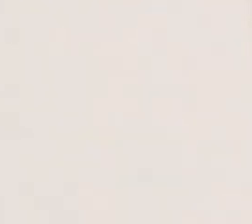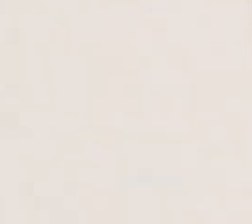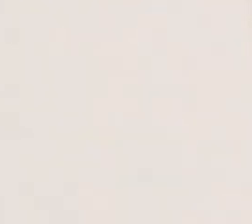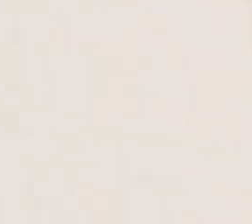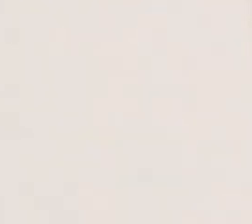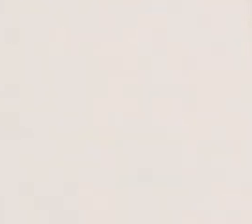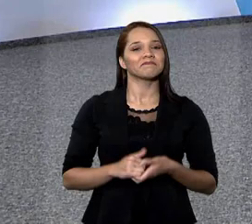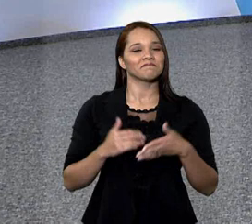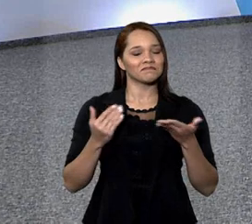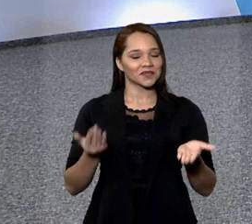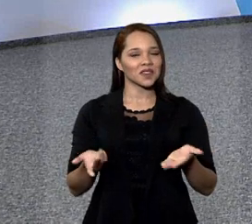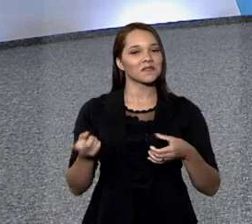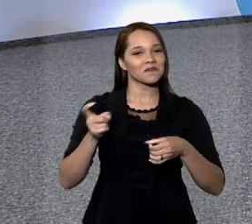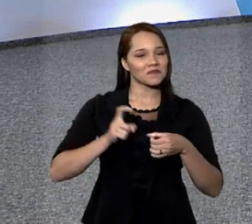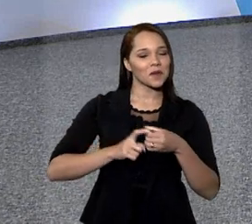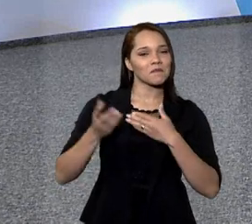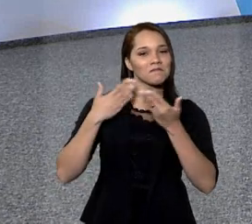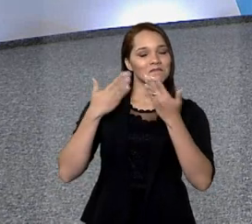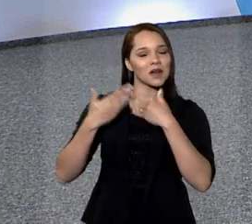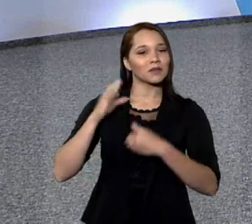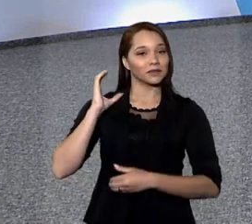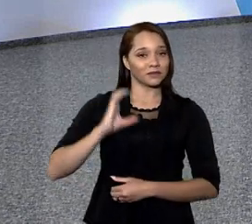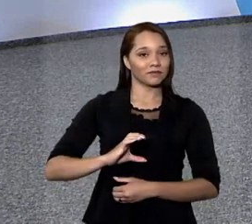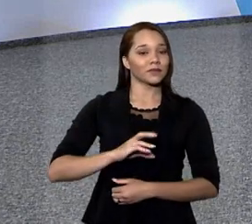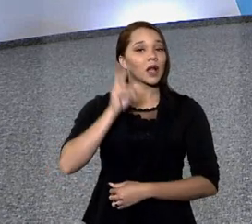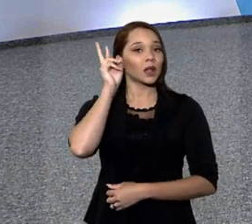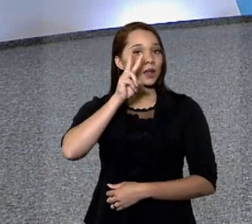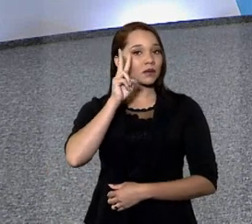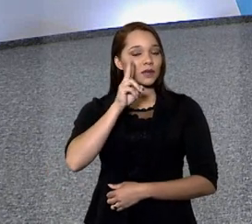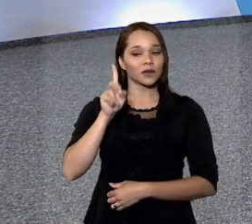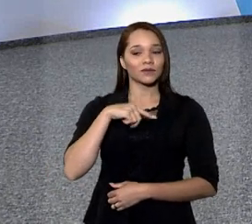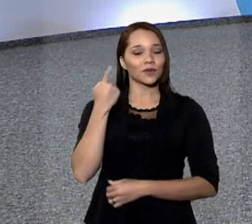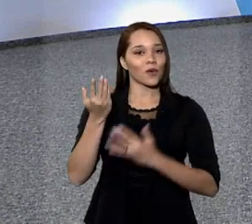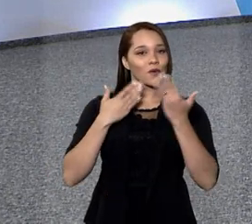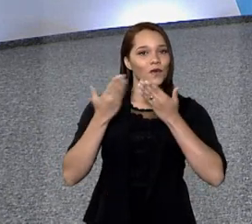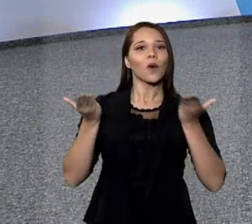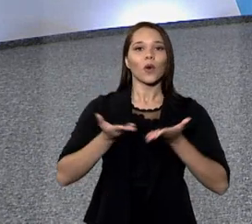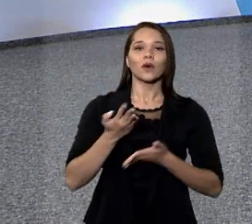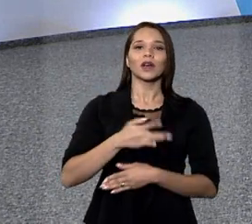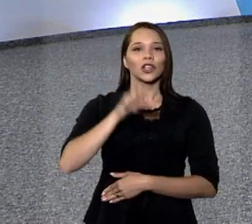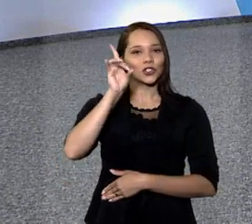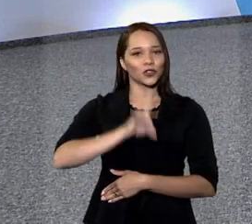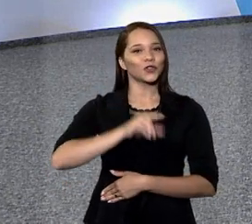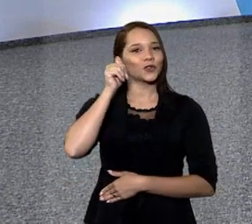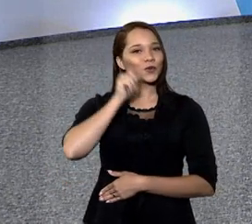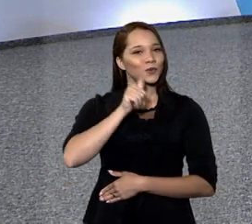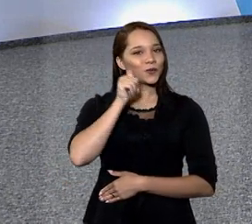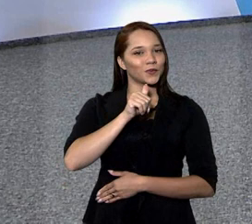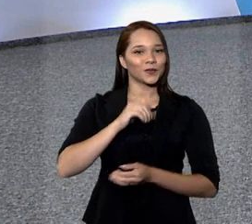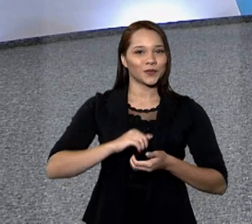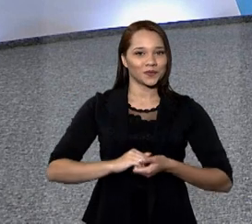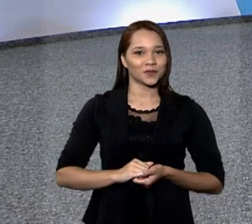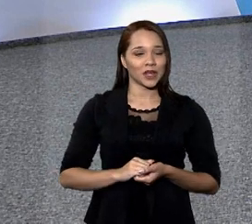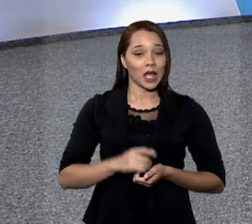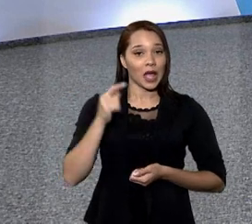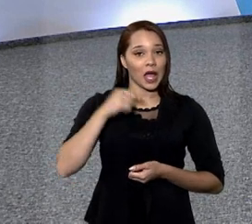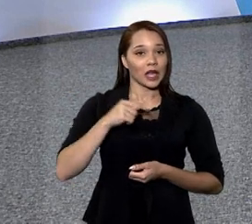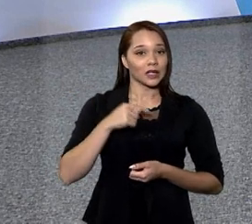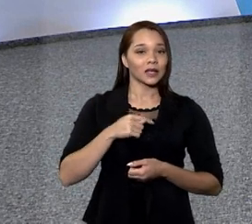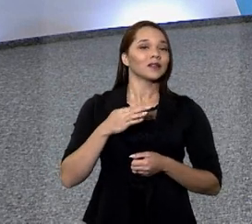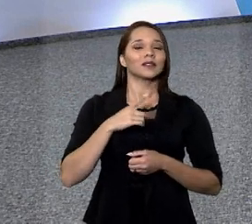aí nós estamos de volta com papo cidadão lembrando que a nossa conversa hoje é sobre direitos das mulheres